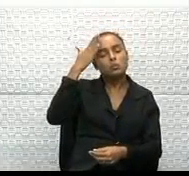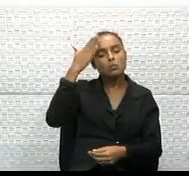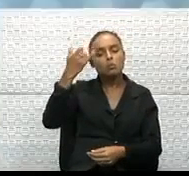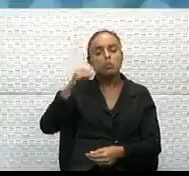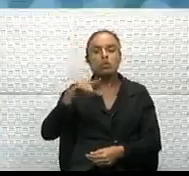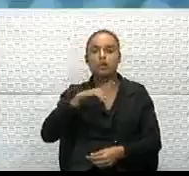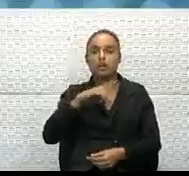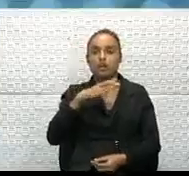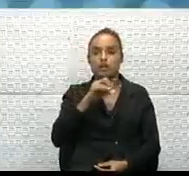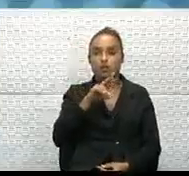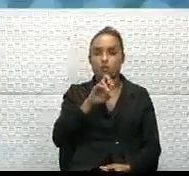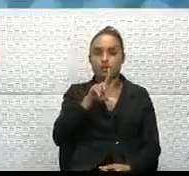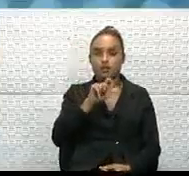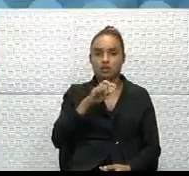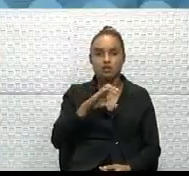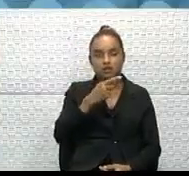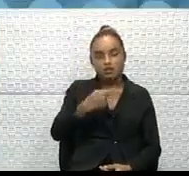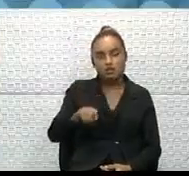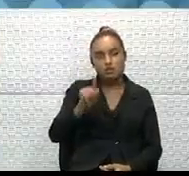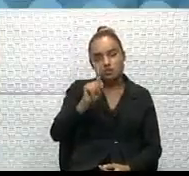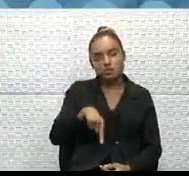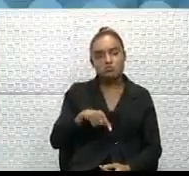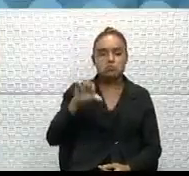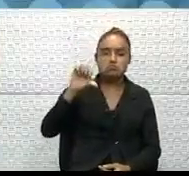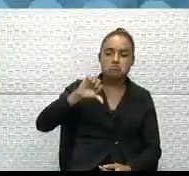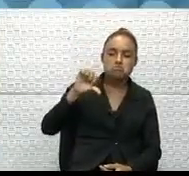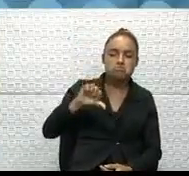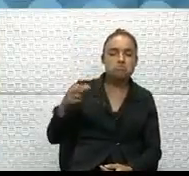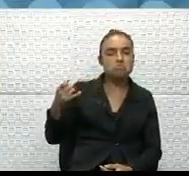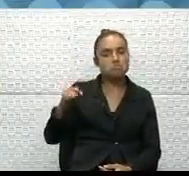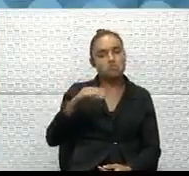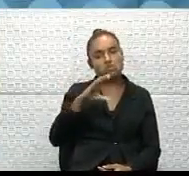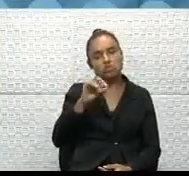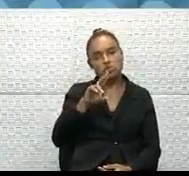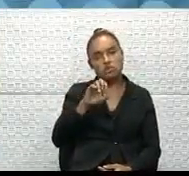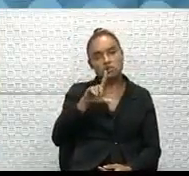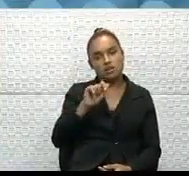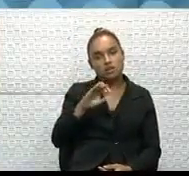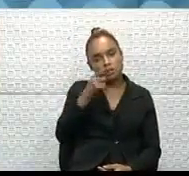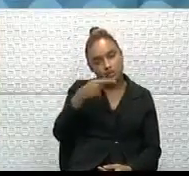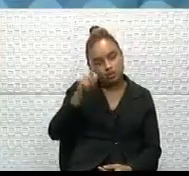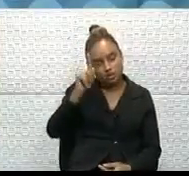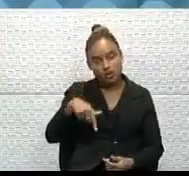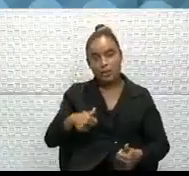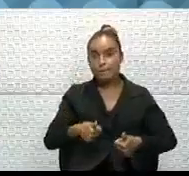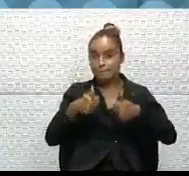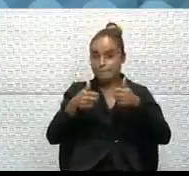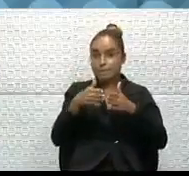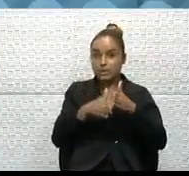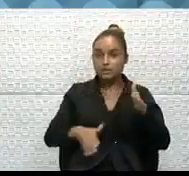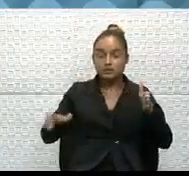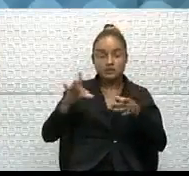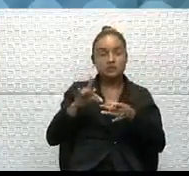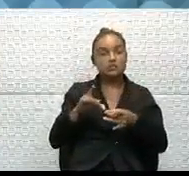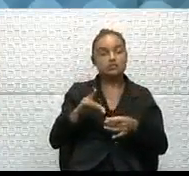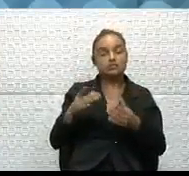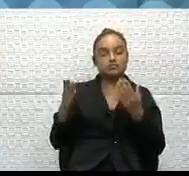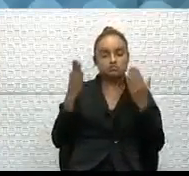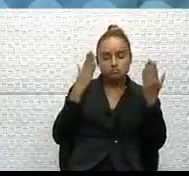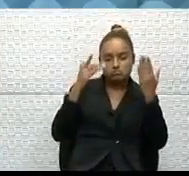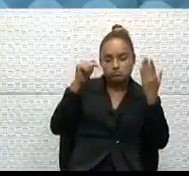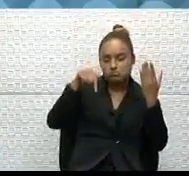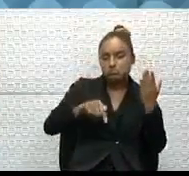existe a correlação, se essa correlação ela é negativa, se essa correlação é positiva. E aí essa análise, em princípio, ela